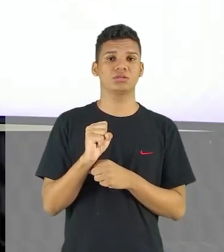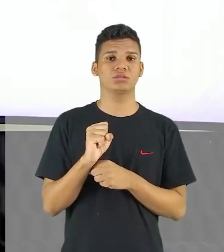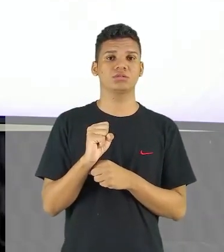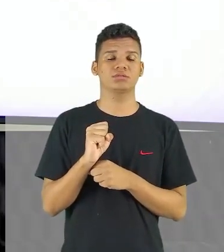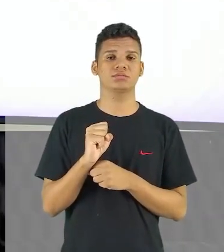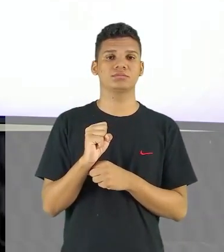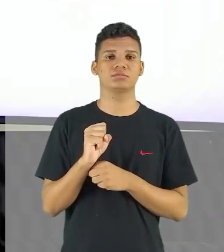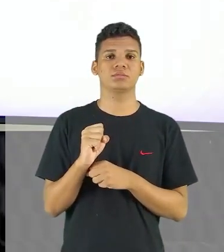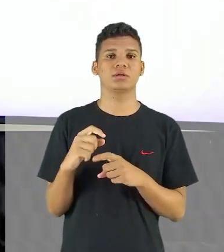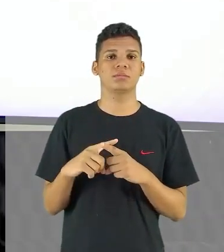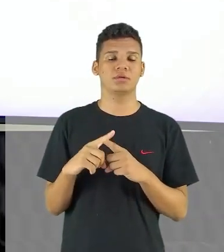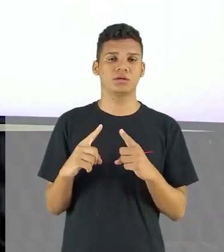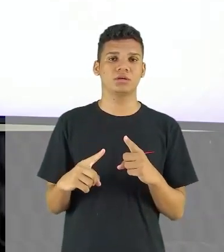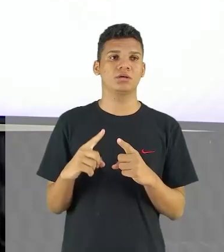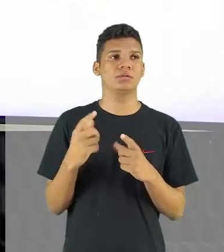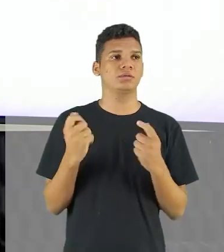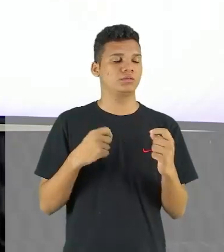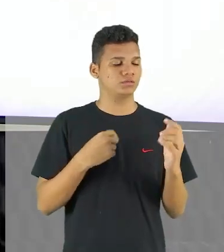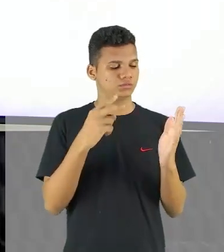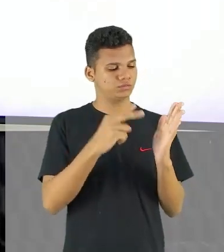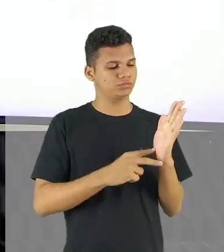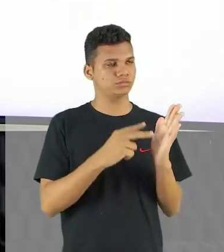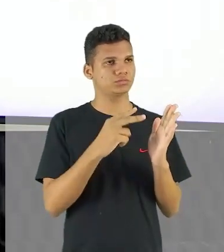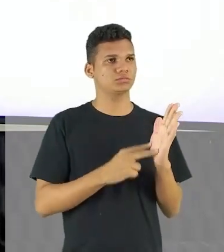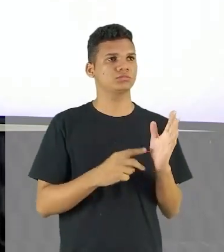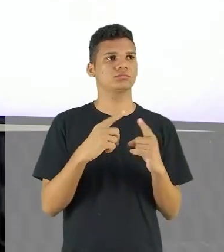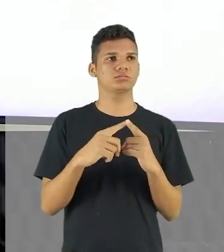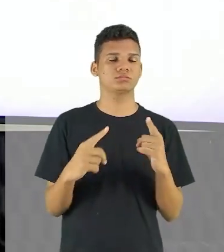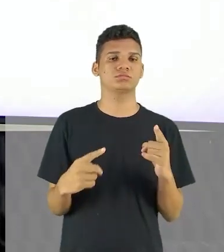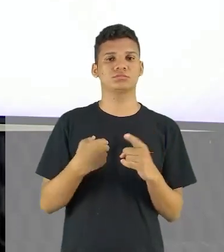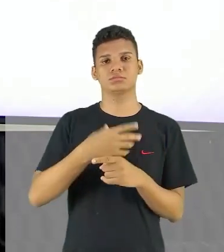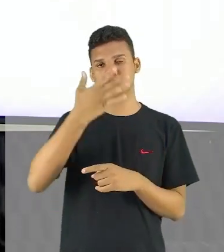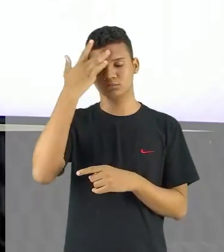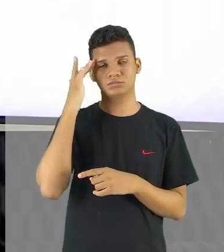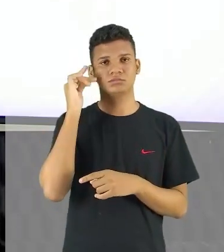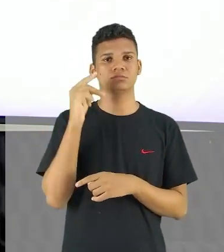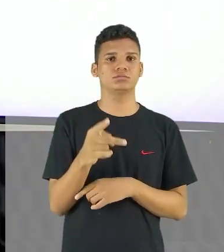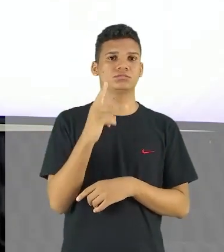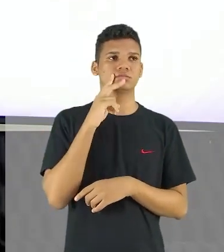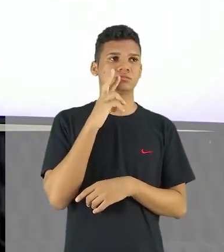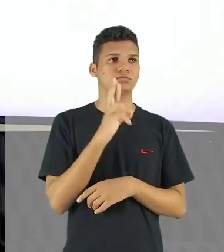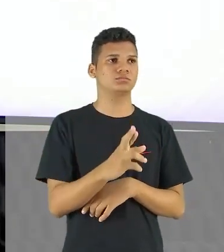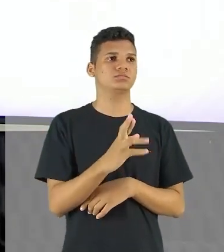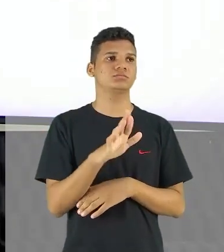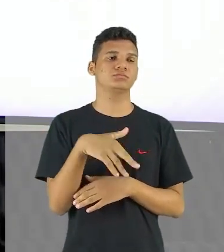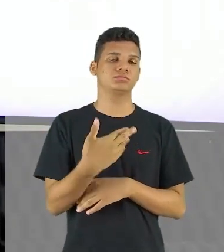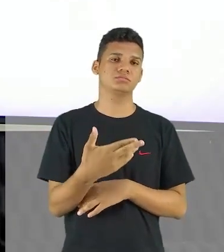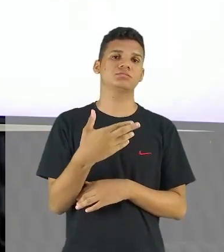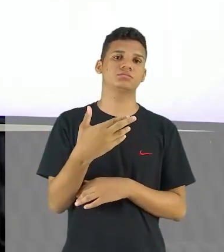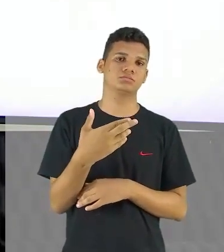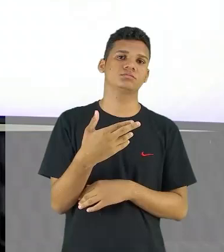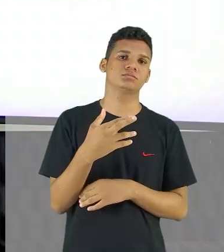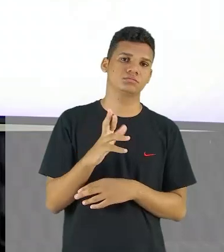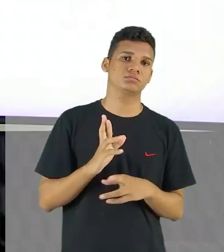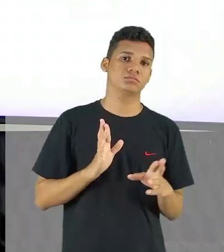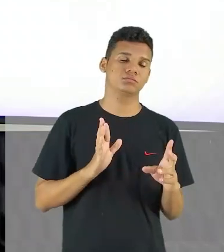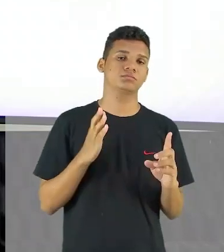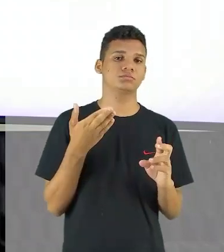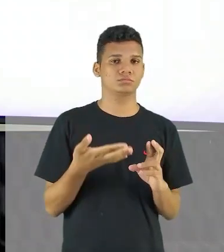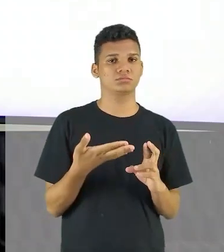Sagração teria que ser lida para que o candidato respondesse questões acerca da referida